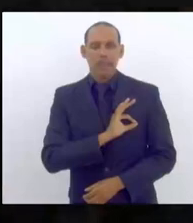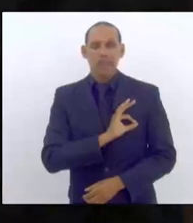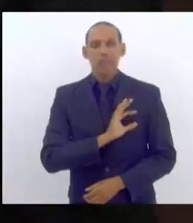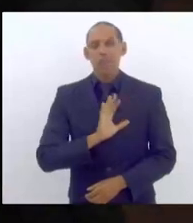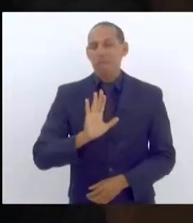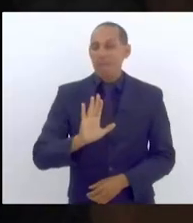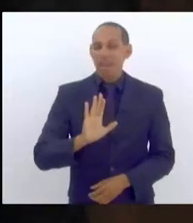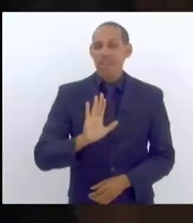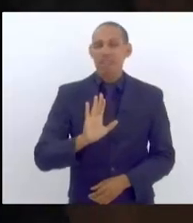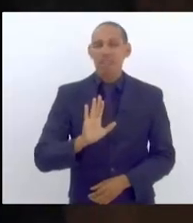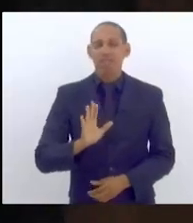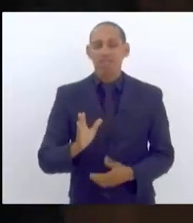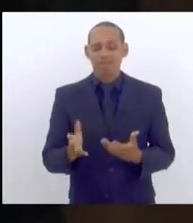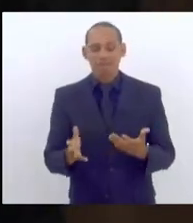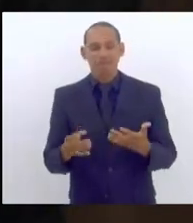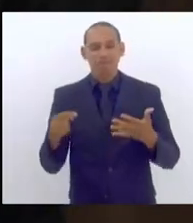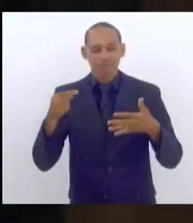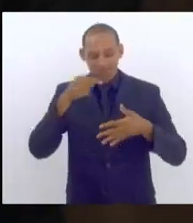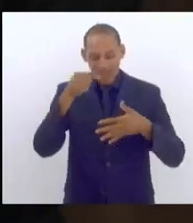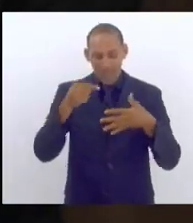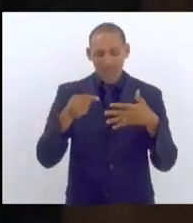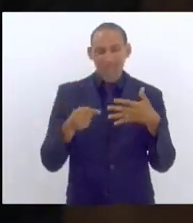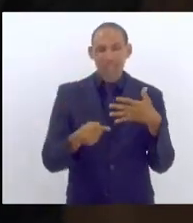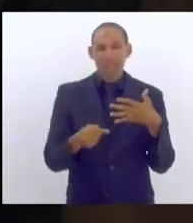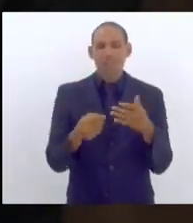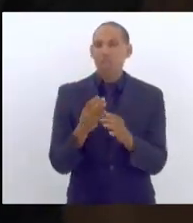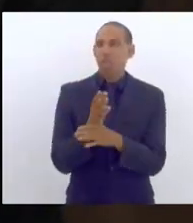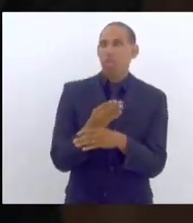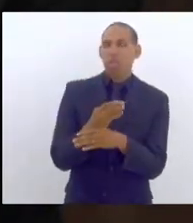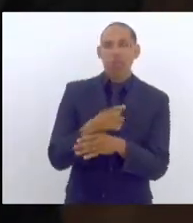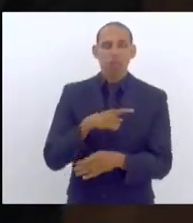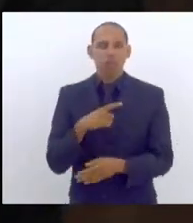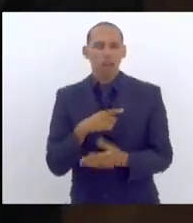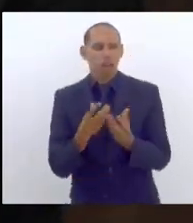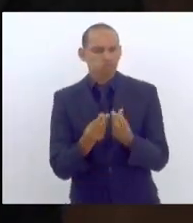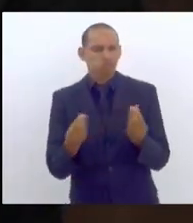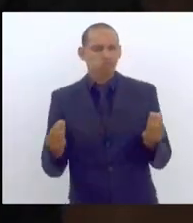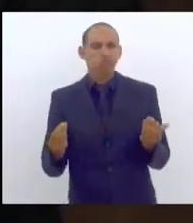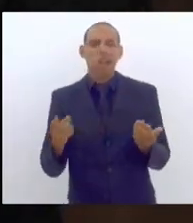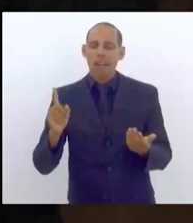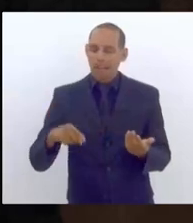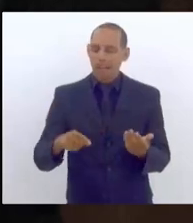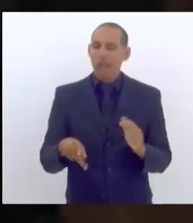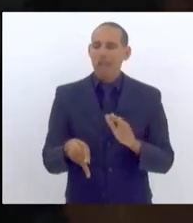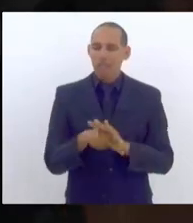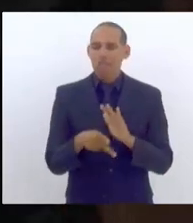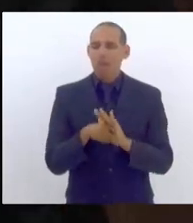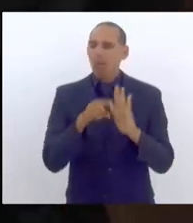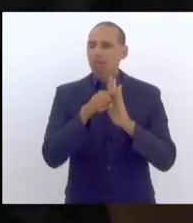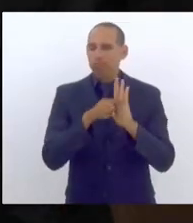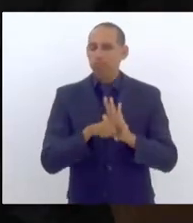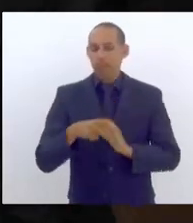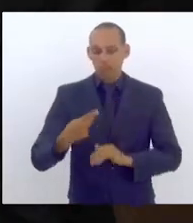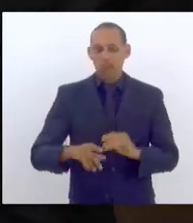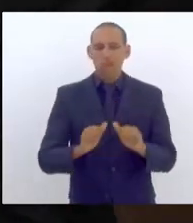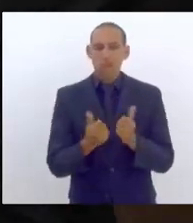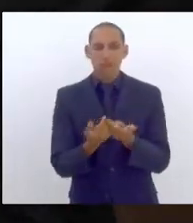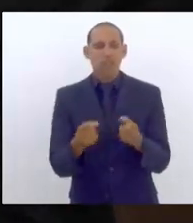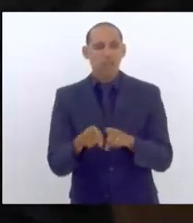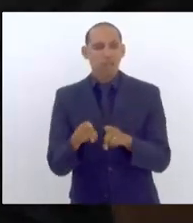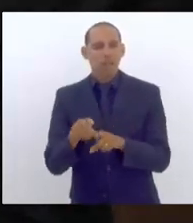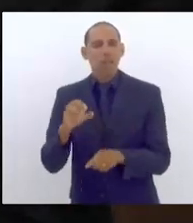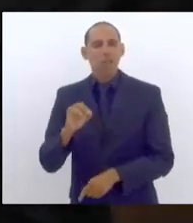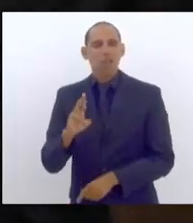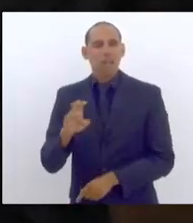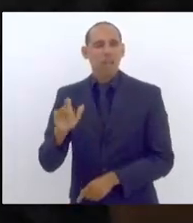ainda há uma série de casos de negligência, que são, inclusive, objeto de investigação por essa casa e pela Corregedoria da polícia,